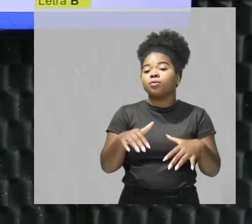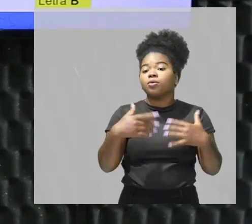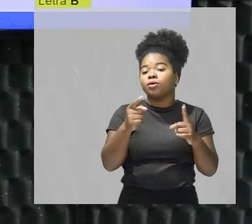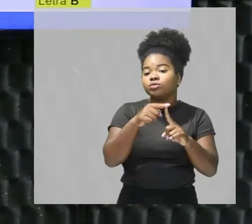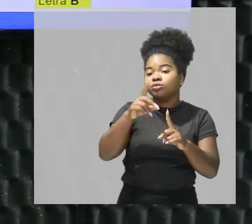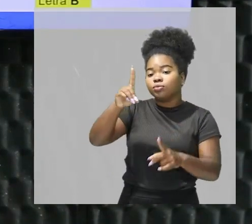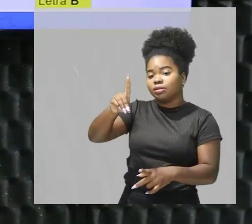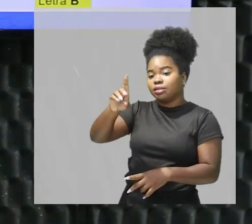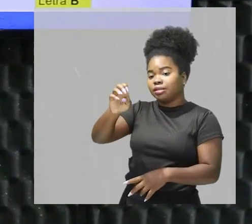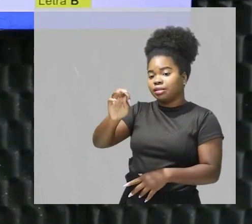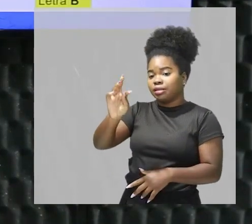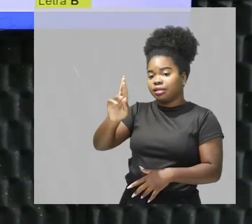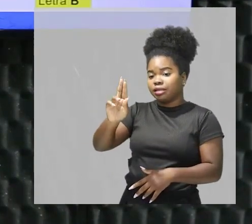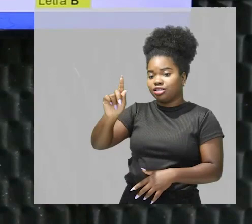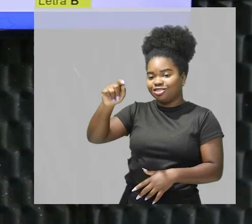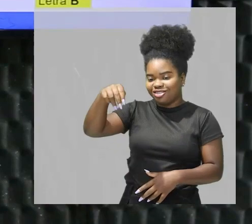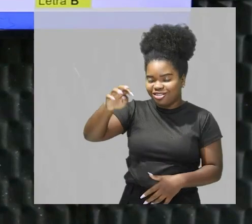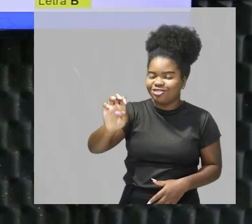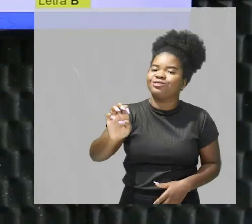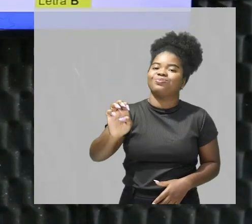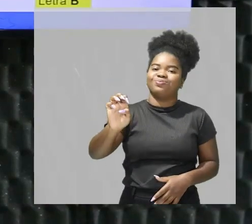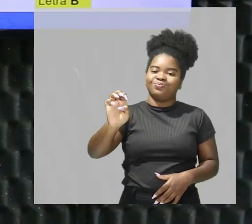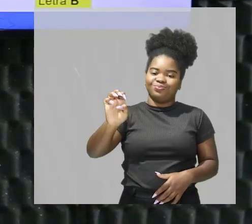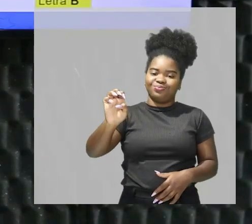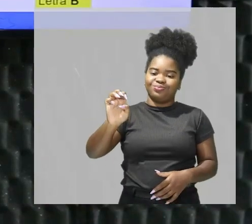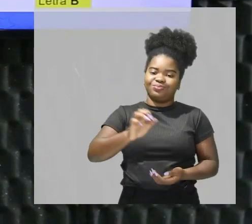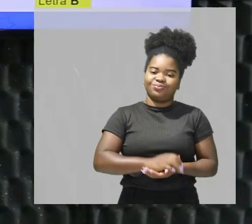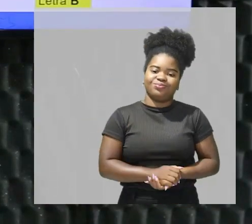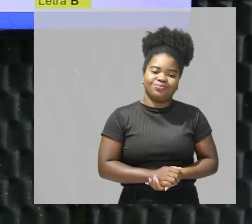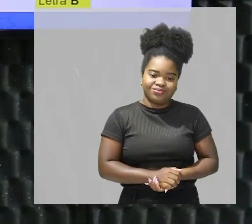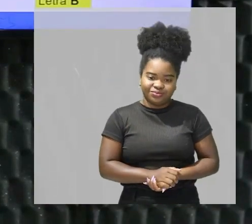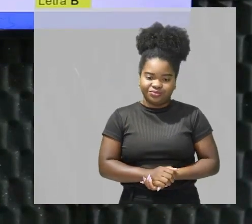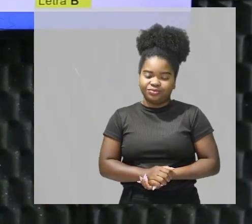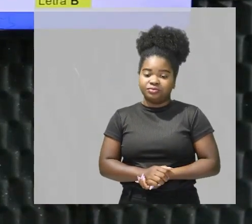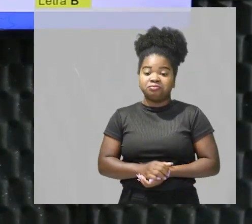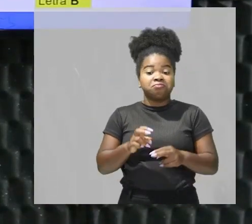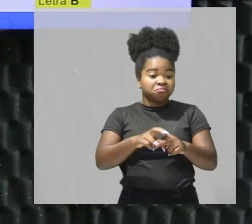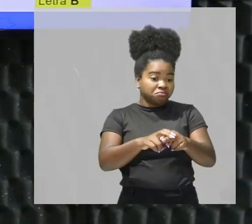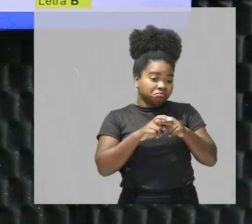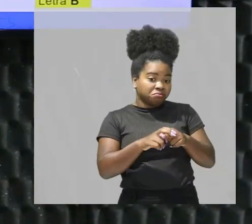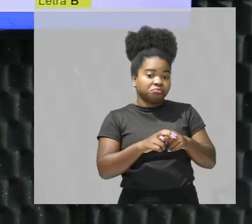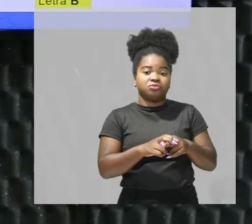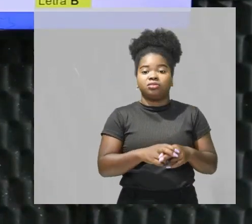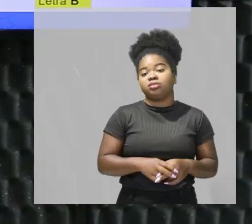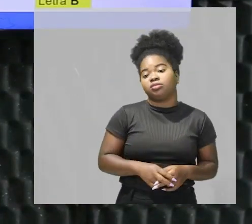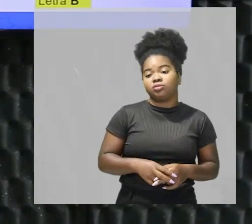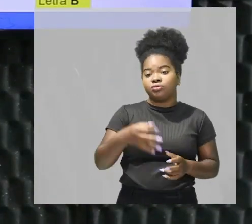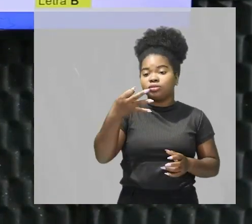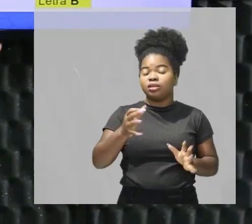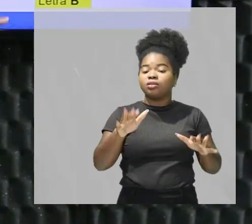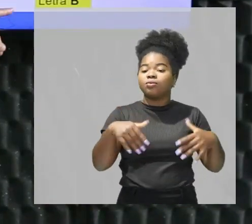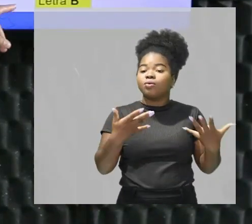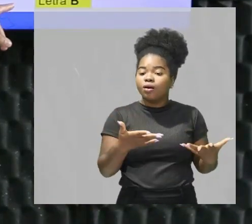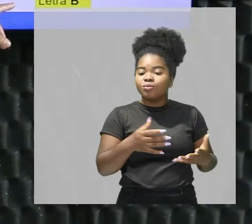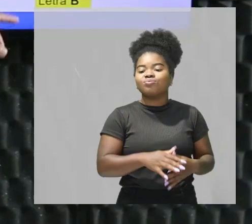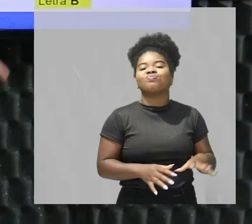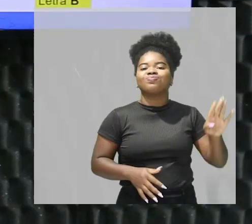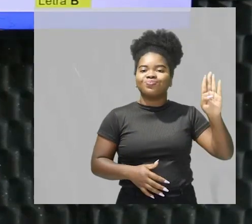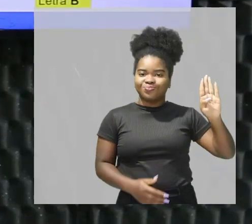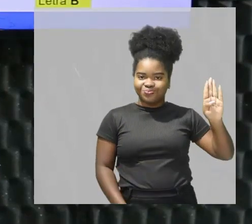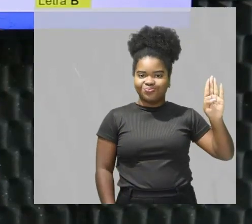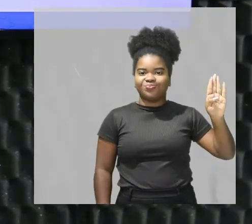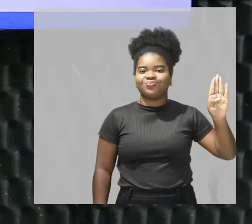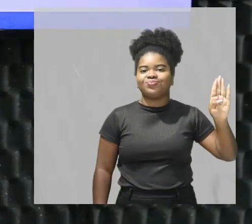efeito emulsificante. Seria a emulsão. Por isso, a alternativa correta, turminha, a